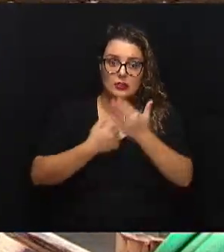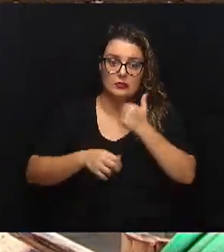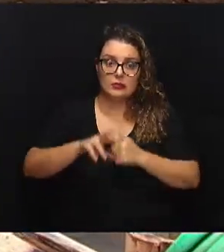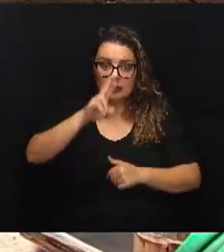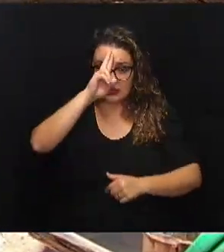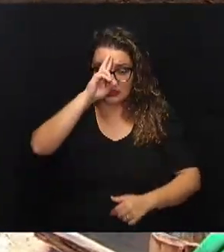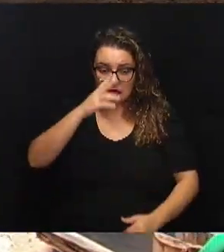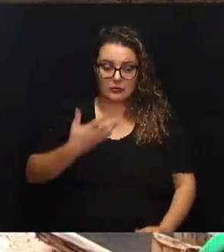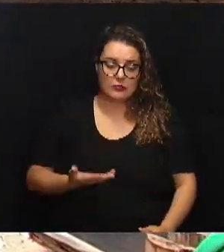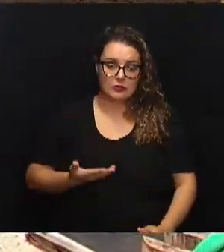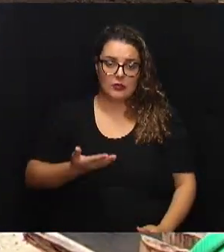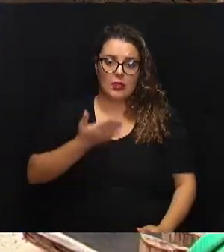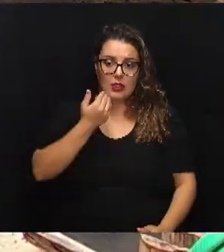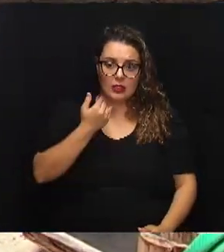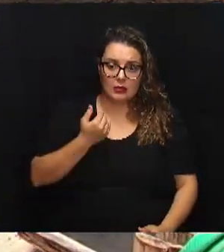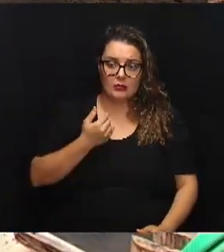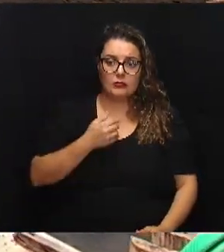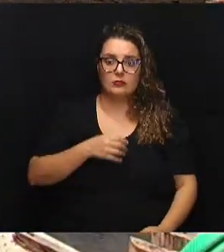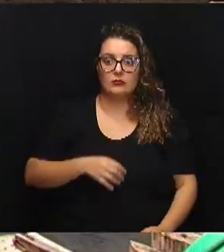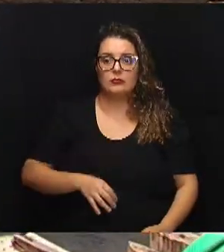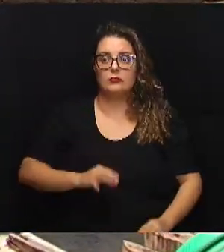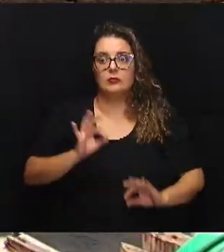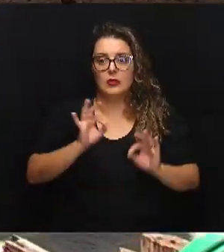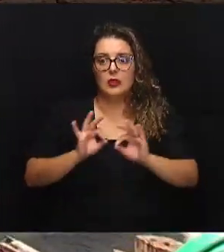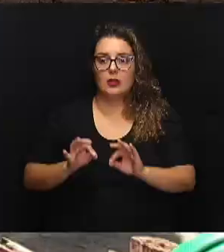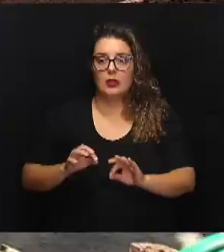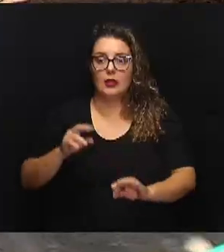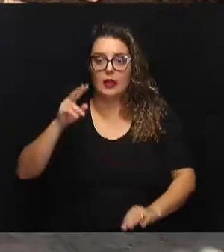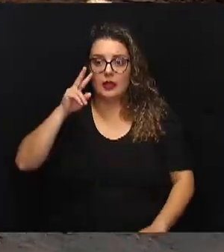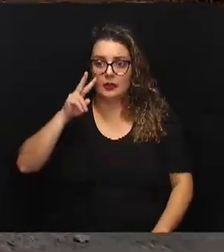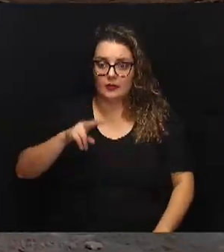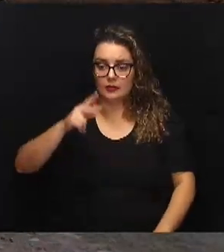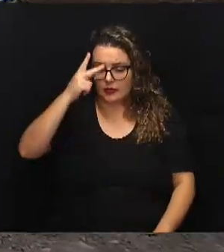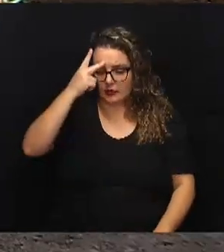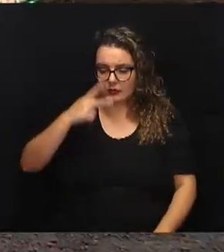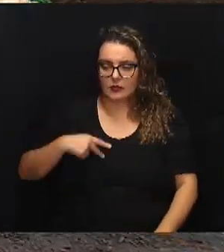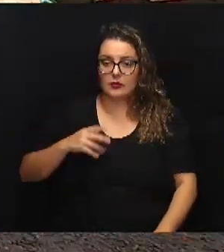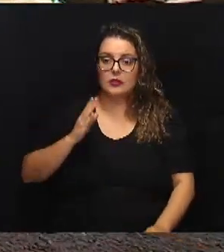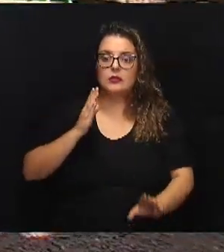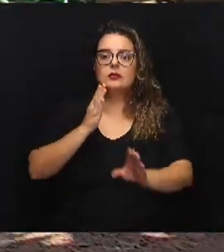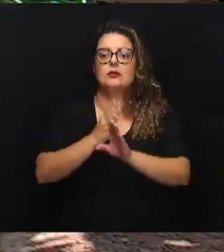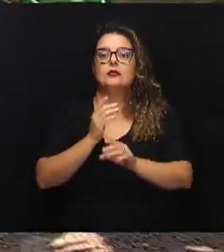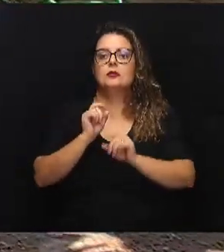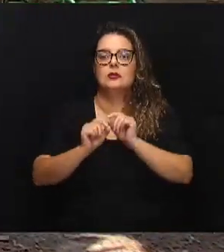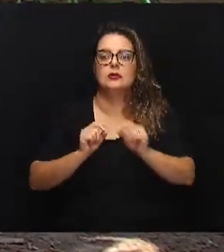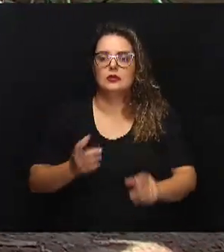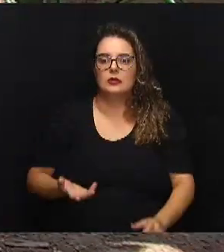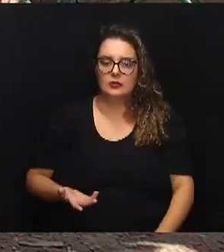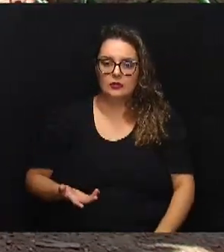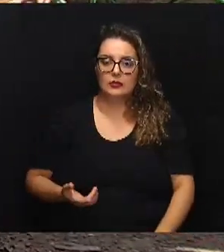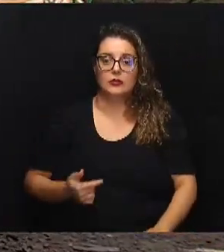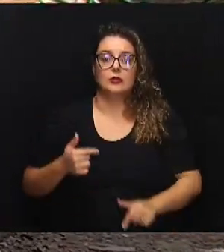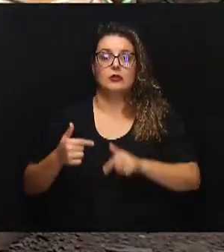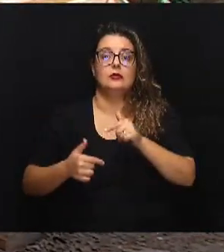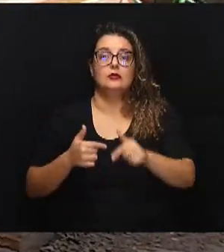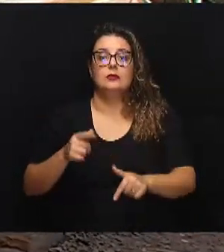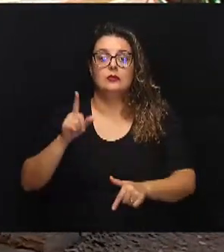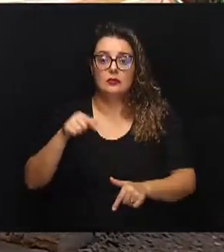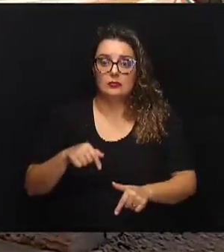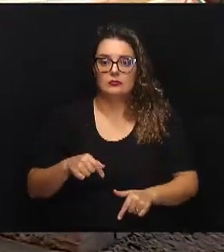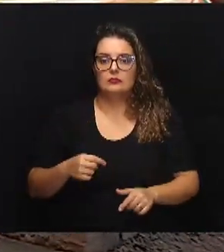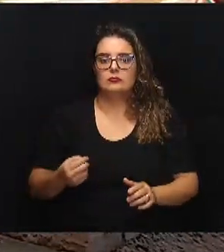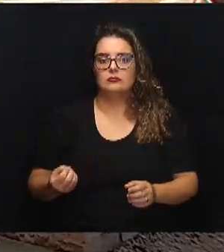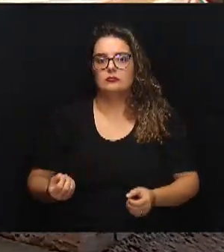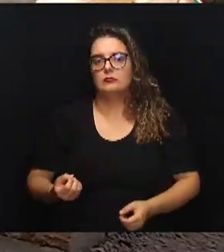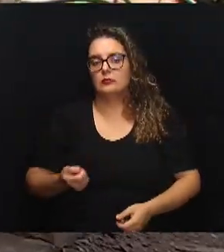preparamos e servimos. Eles se veem ali no fruto do trabalho e descobrem então que o trabalho é realizador.